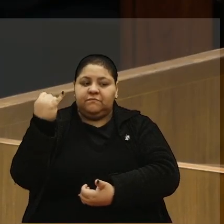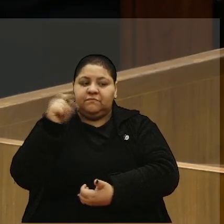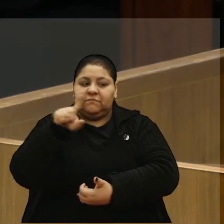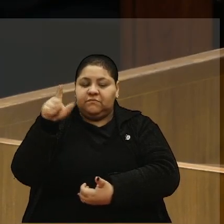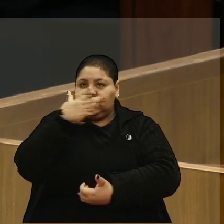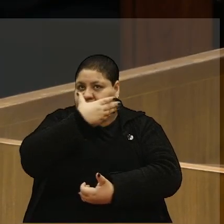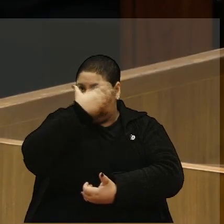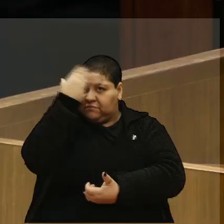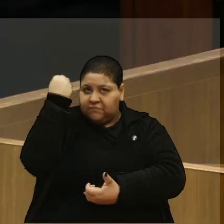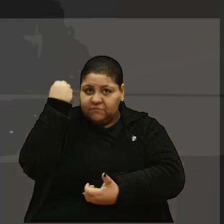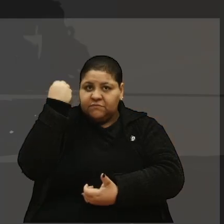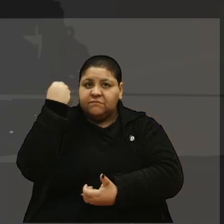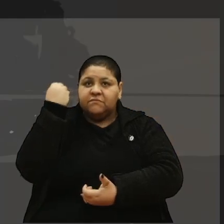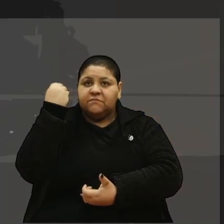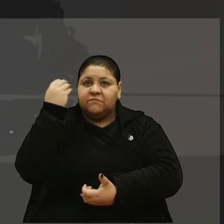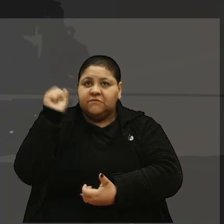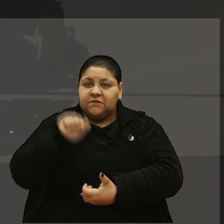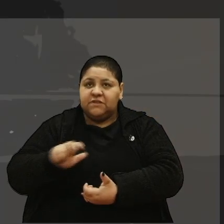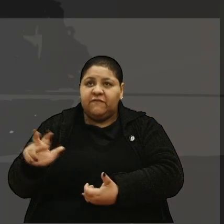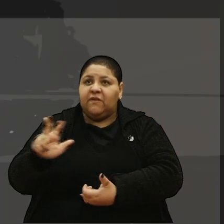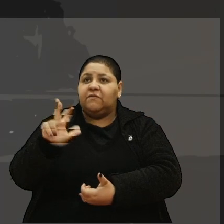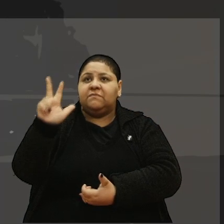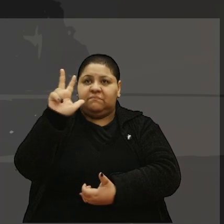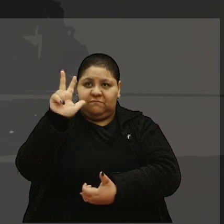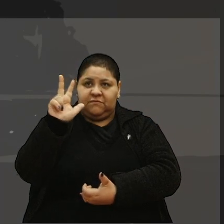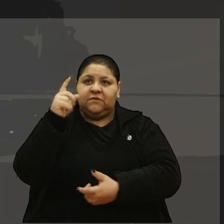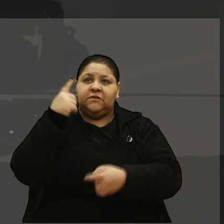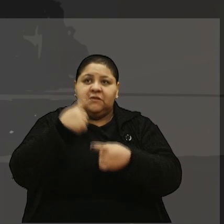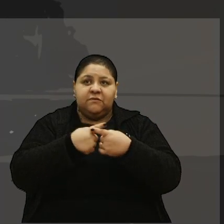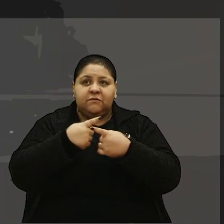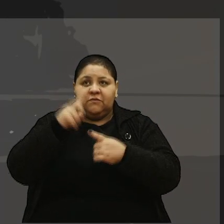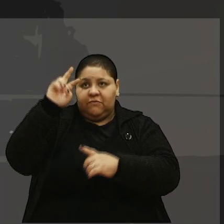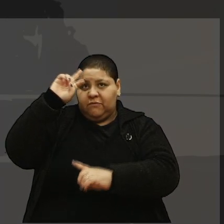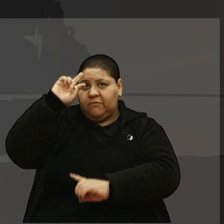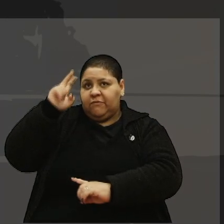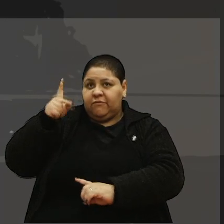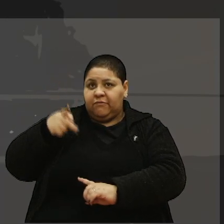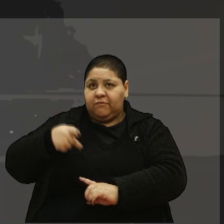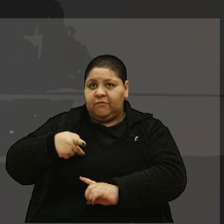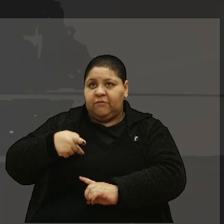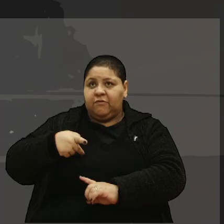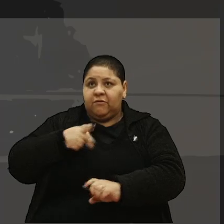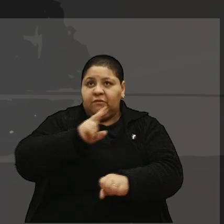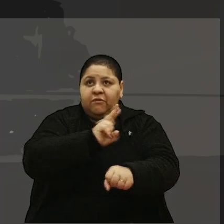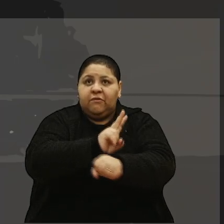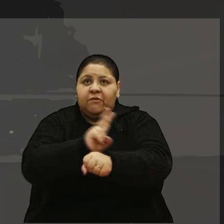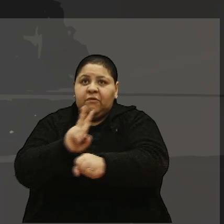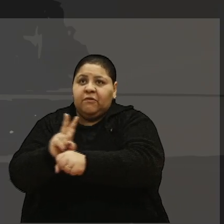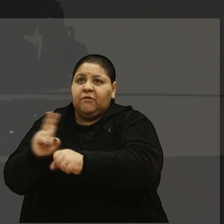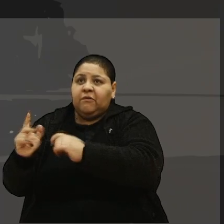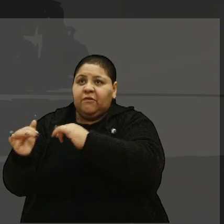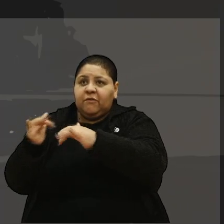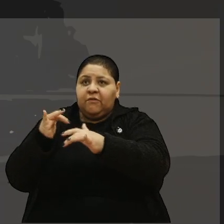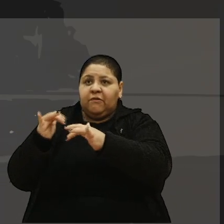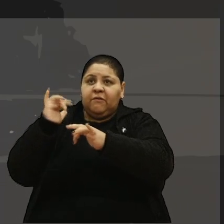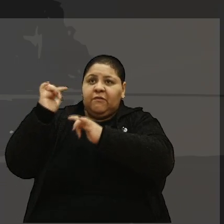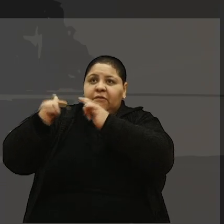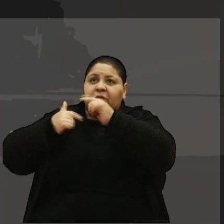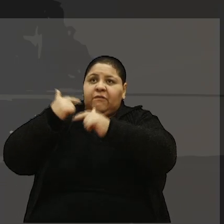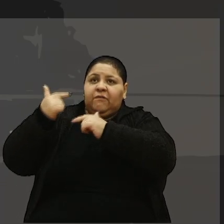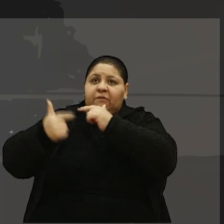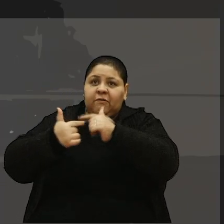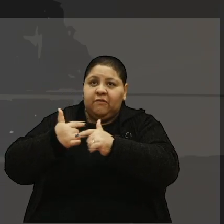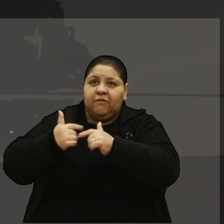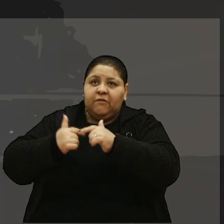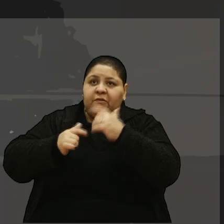esquecer dessa valorização, porque reconhecer, preservar e mover as tradições,